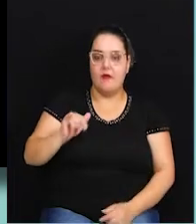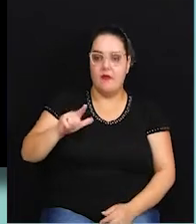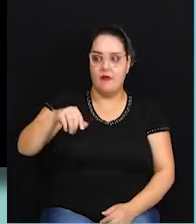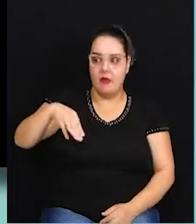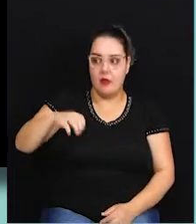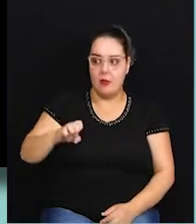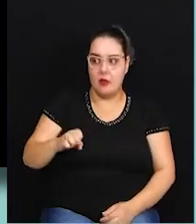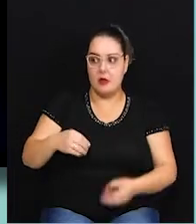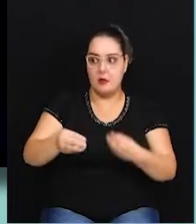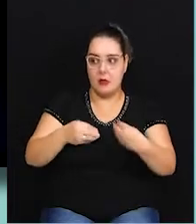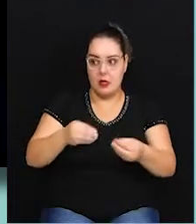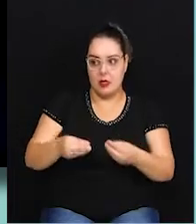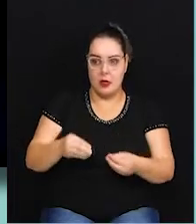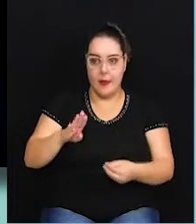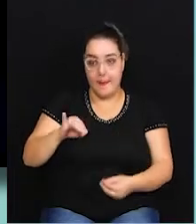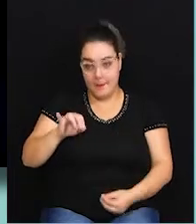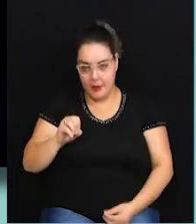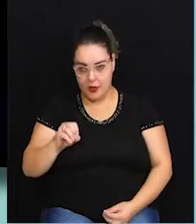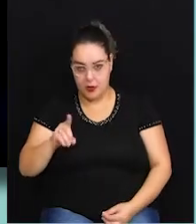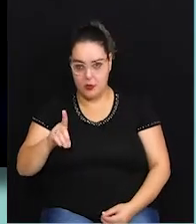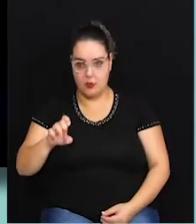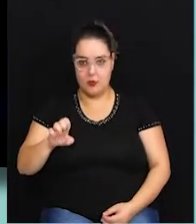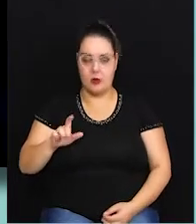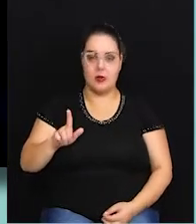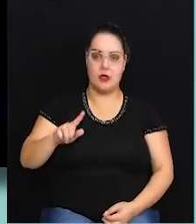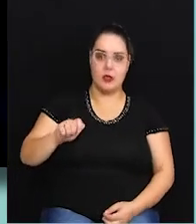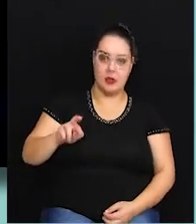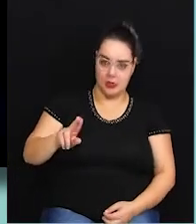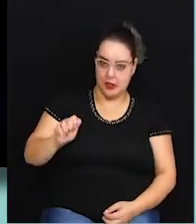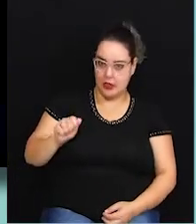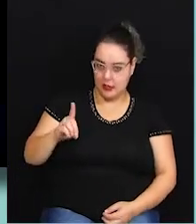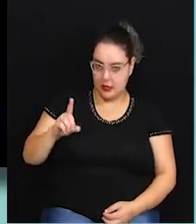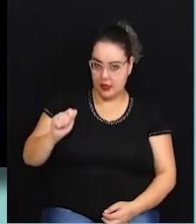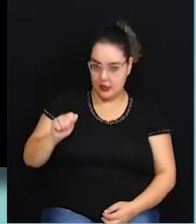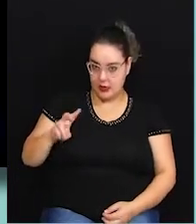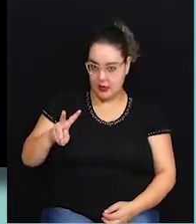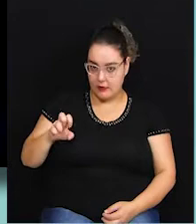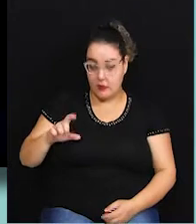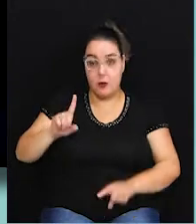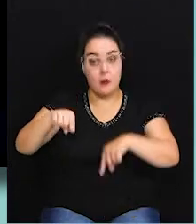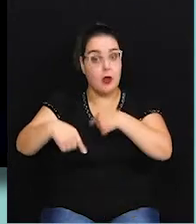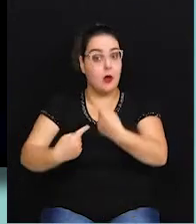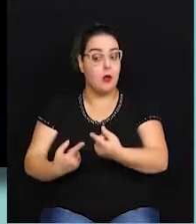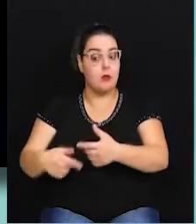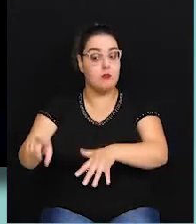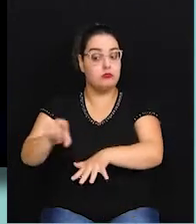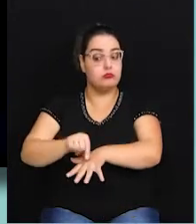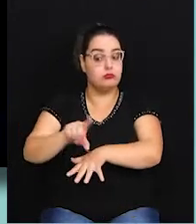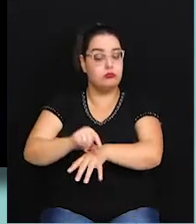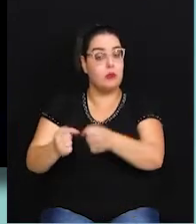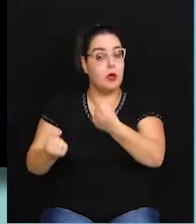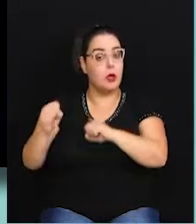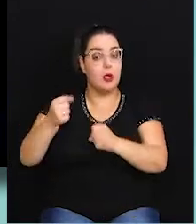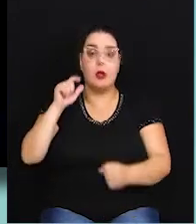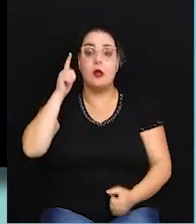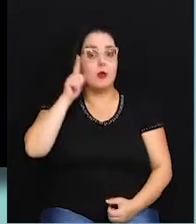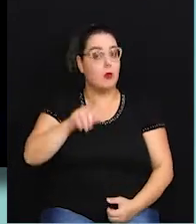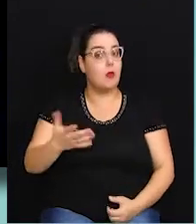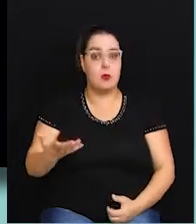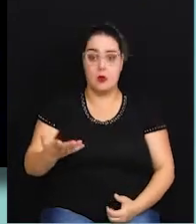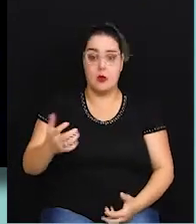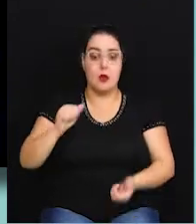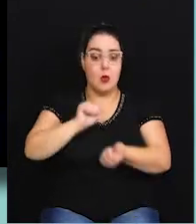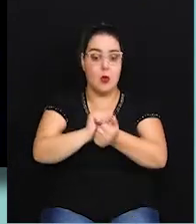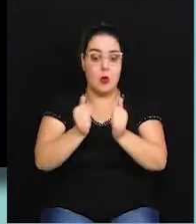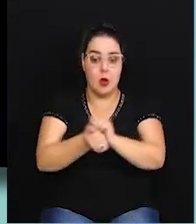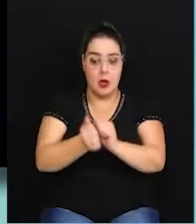biodegradáveis, acaba trazendo uma outra alternativa para as indústrias que hoje não conseguem fazer